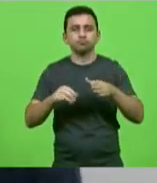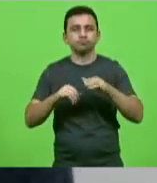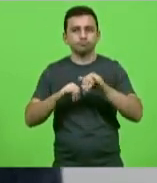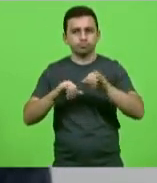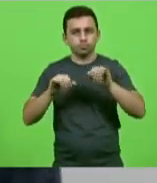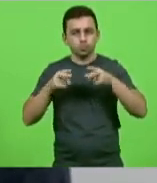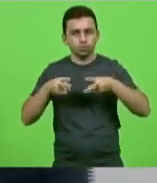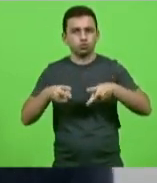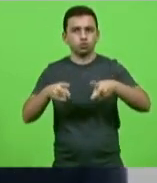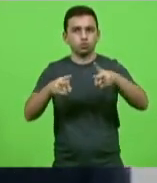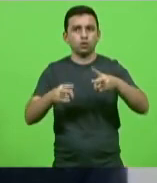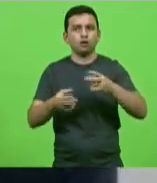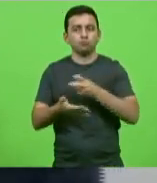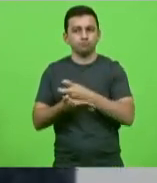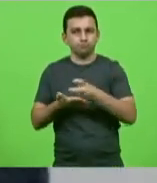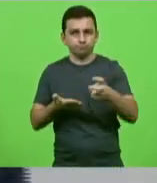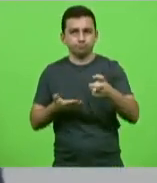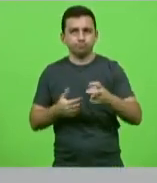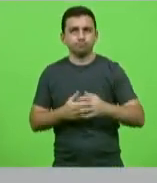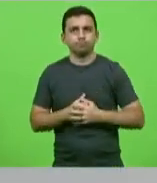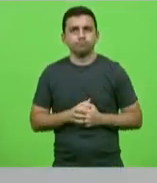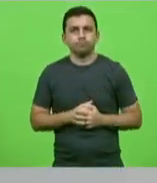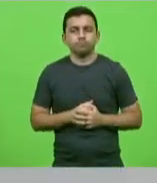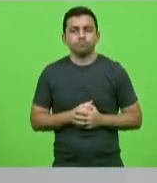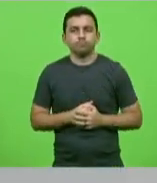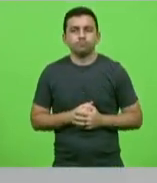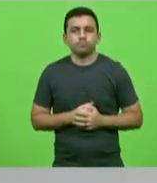desse processo de impedimento.